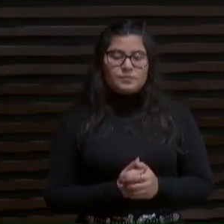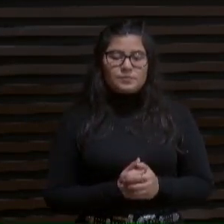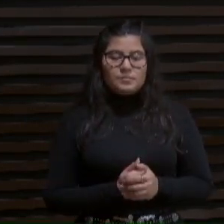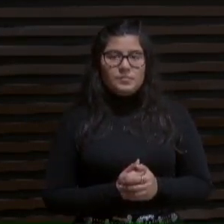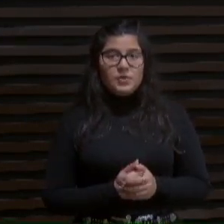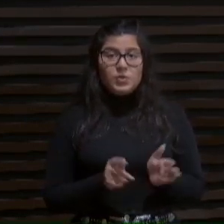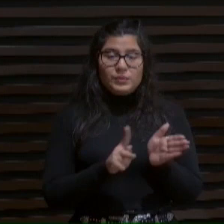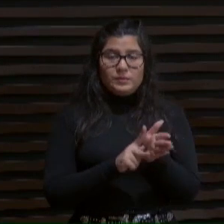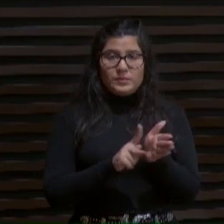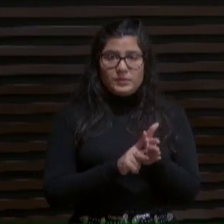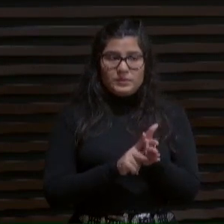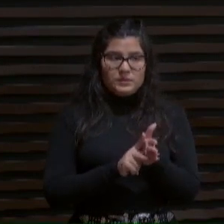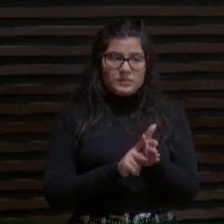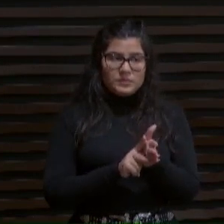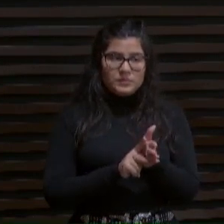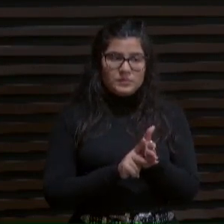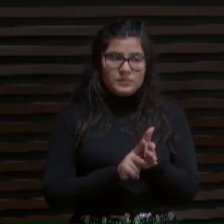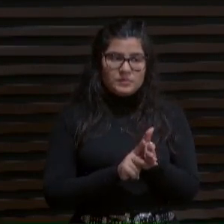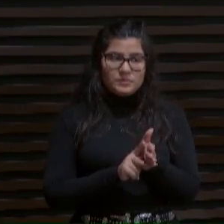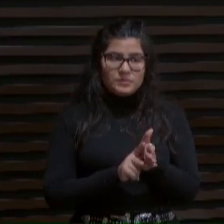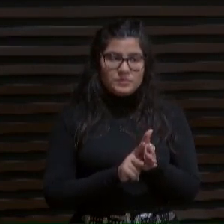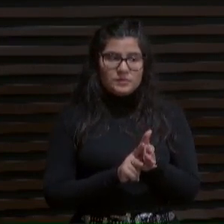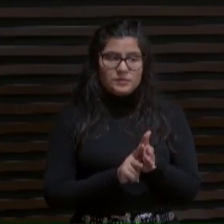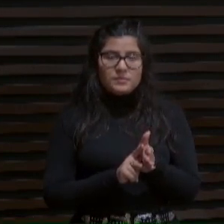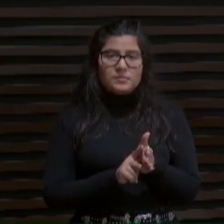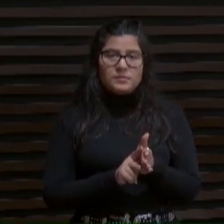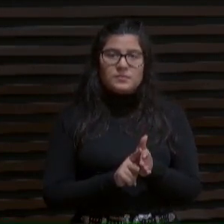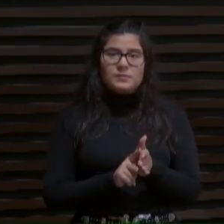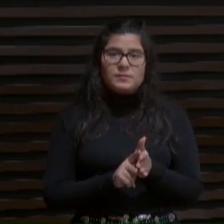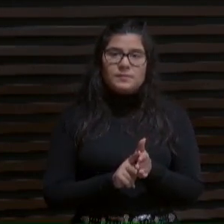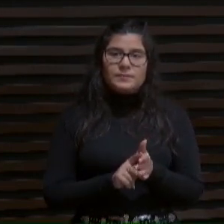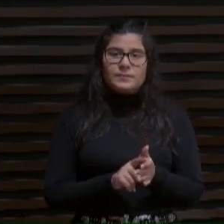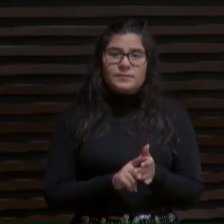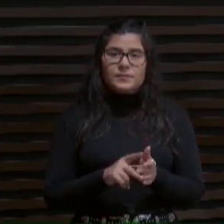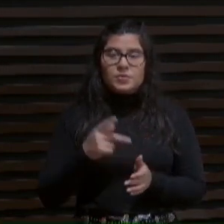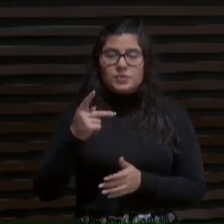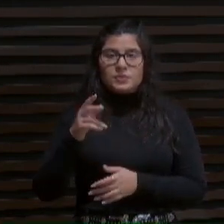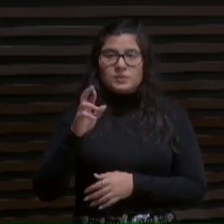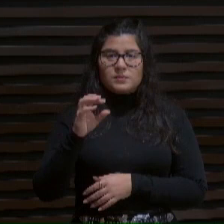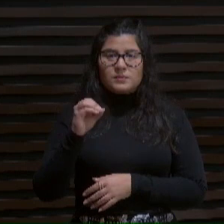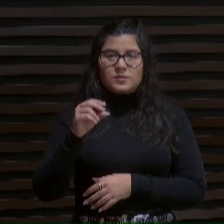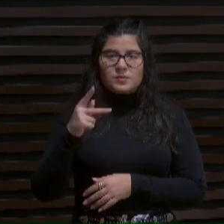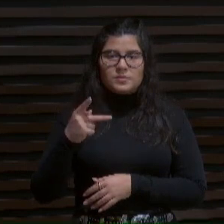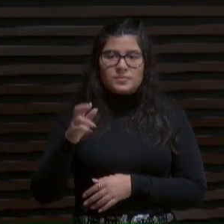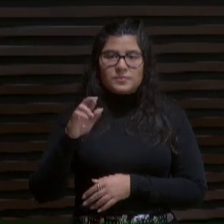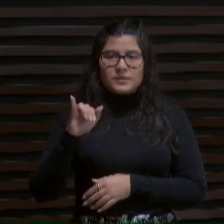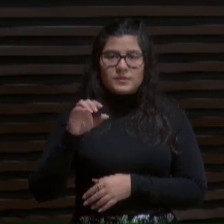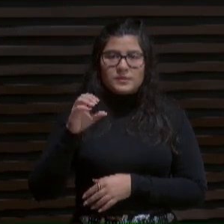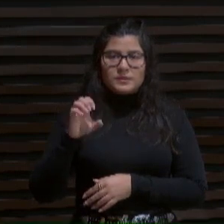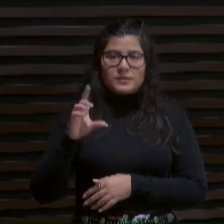propriedade aqui, a palavra ahuzá, ou ahutzá em hebraico, que é a palavra posse, terra, propriedade, é usada também quando